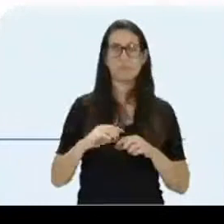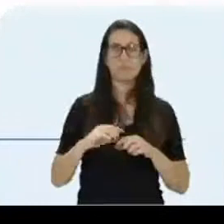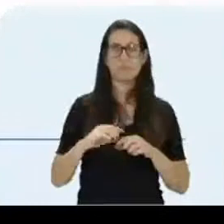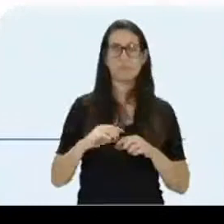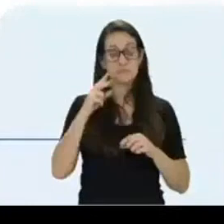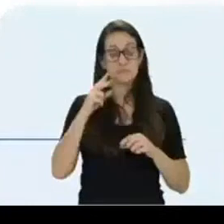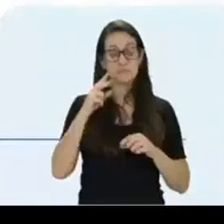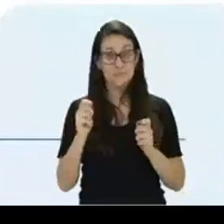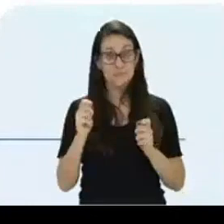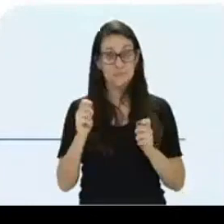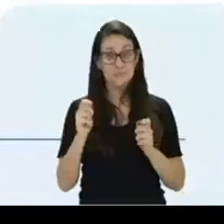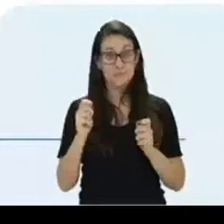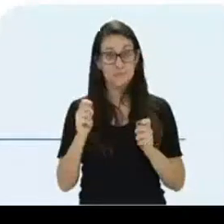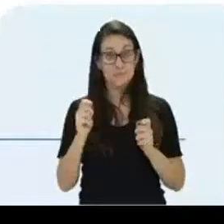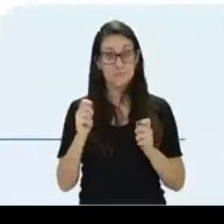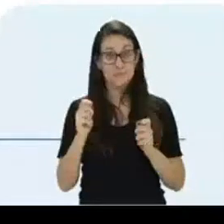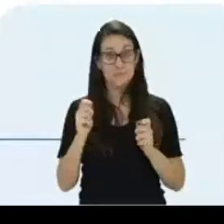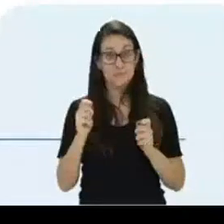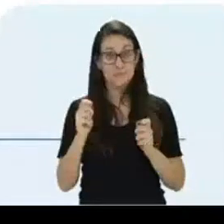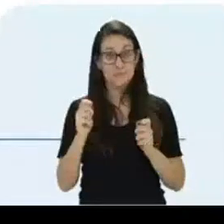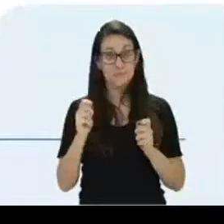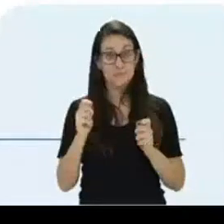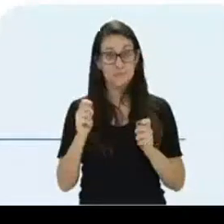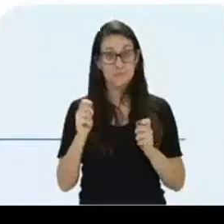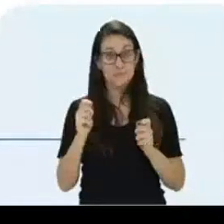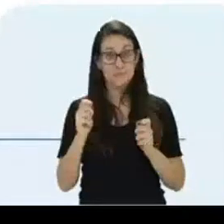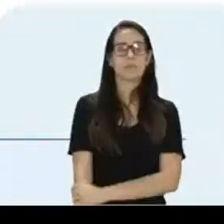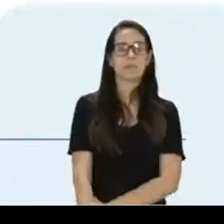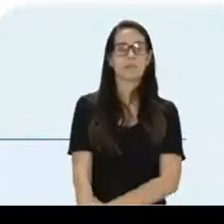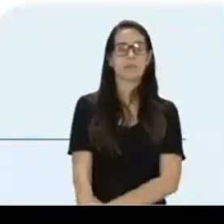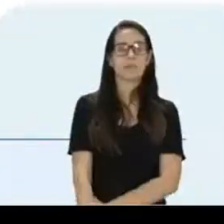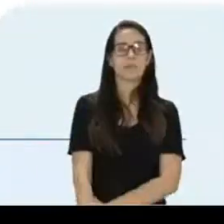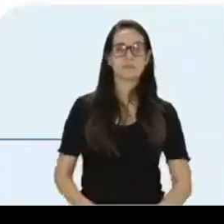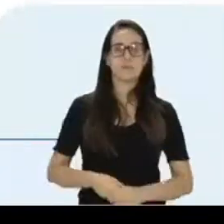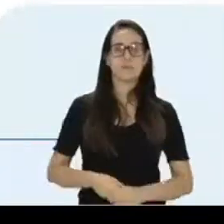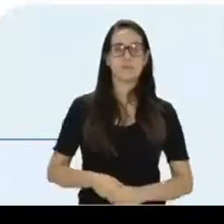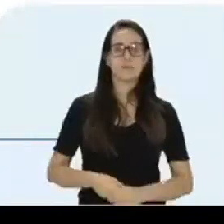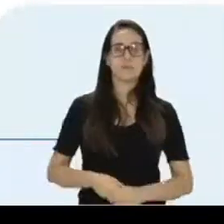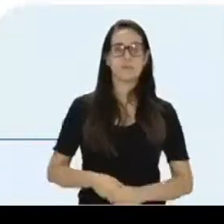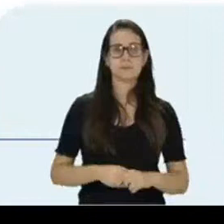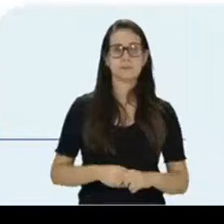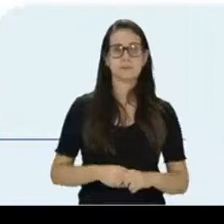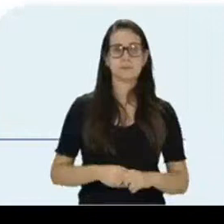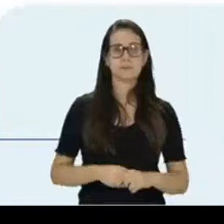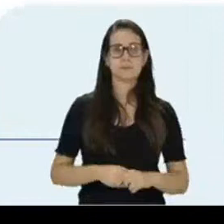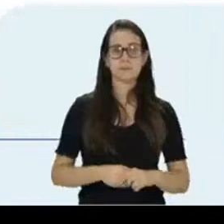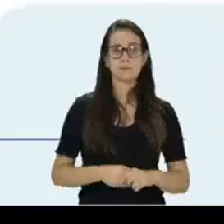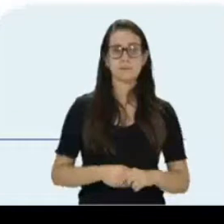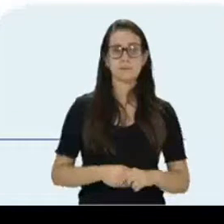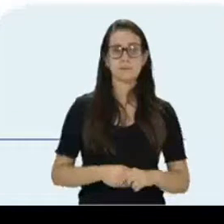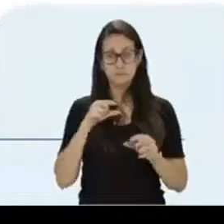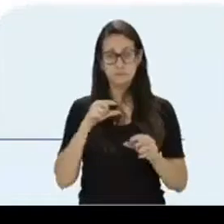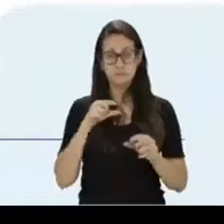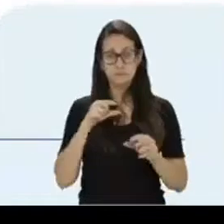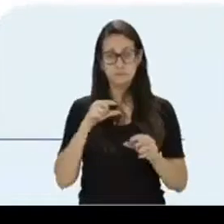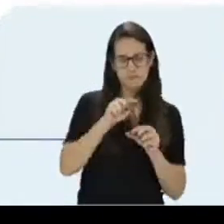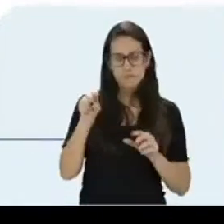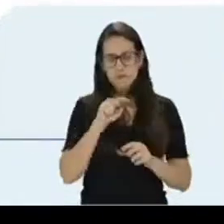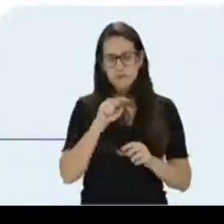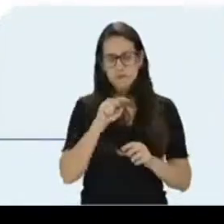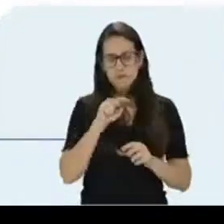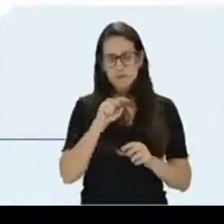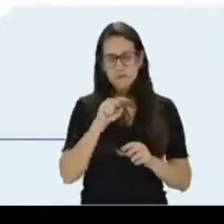externa, que há essa composição da célula vegetal. E eu tenho pontuações que são os